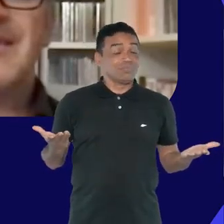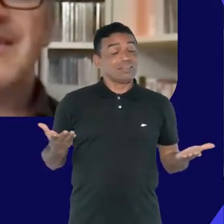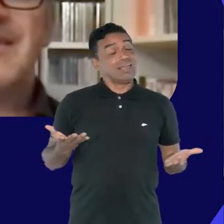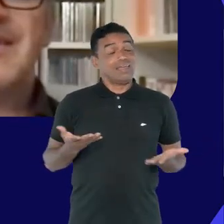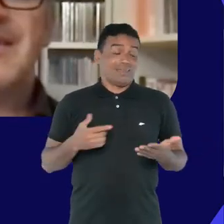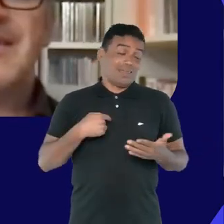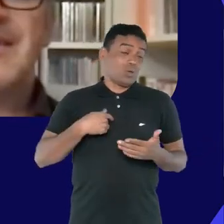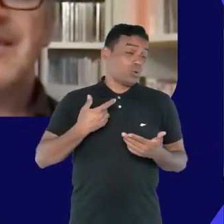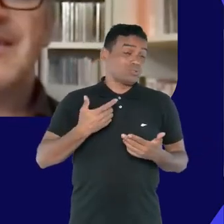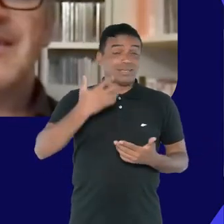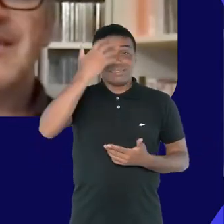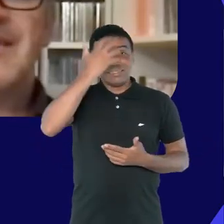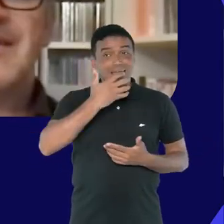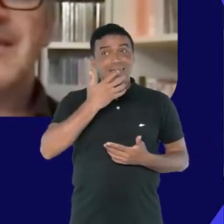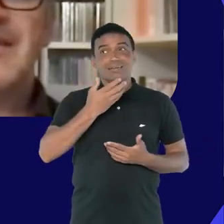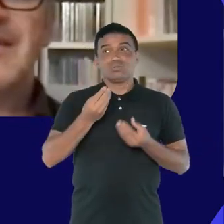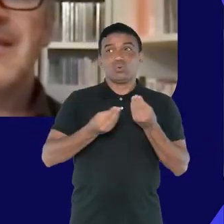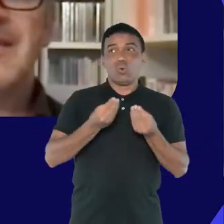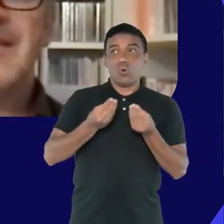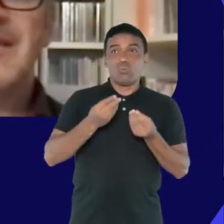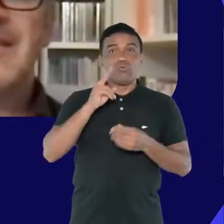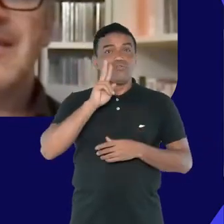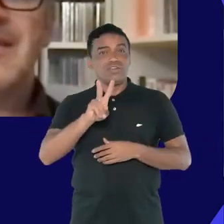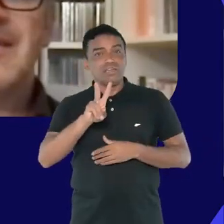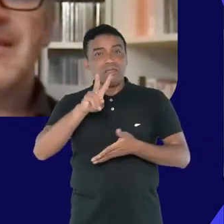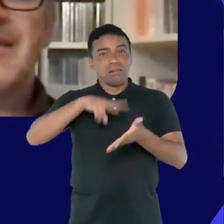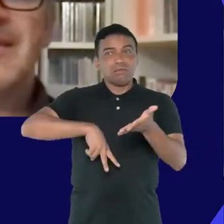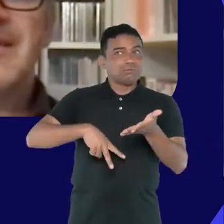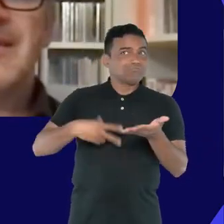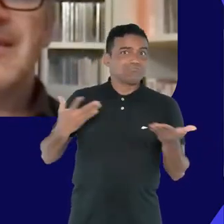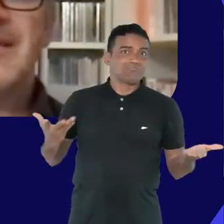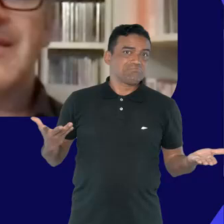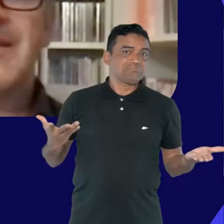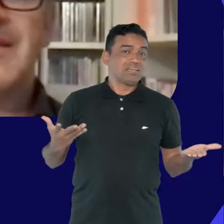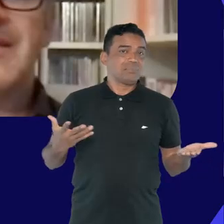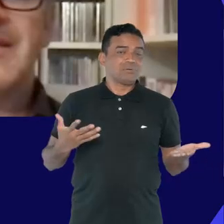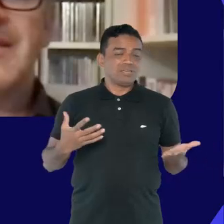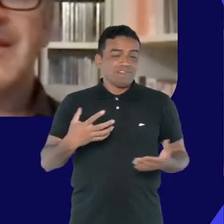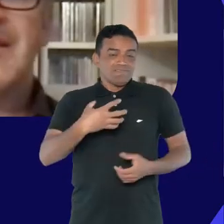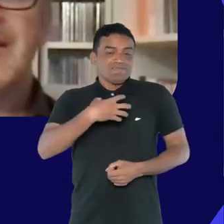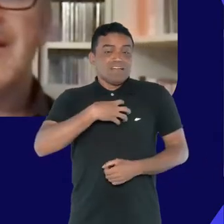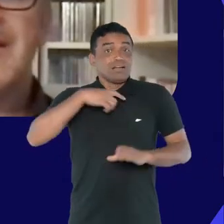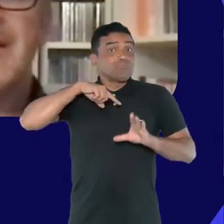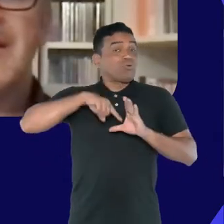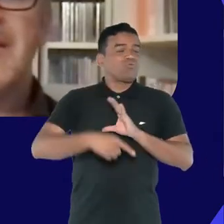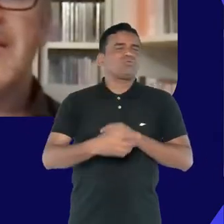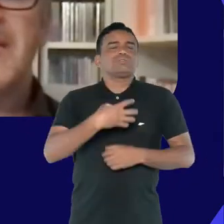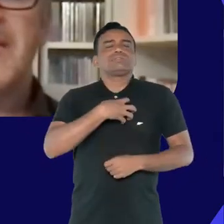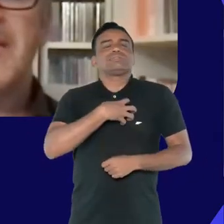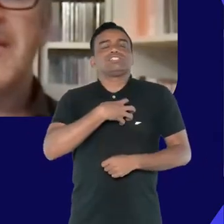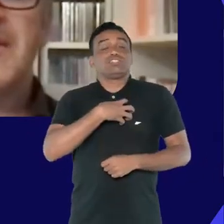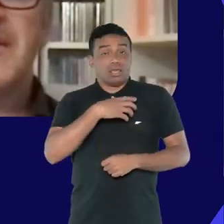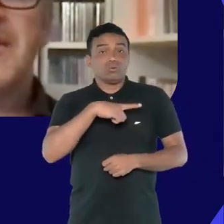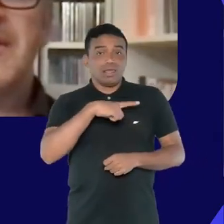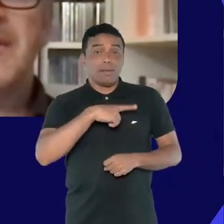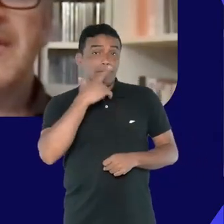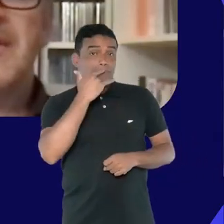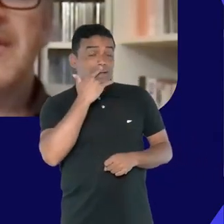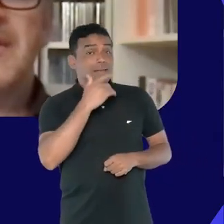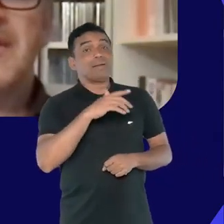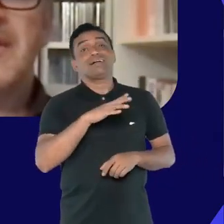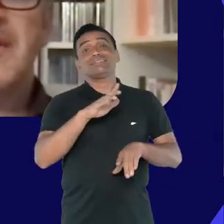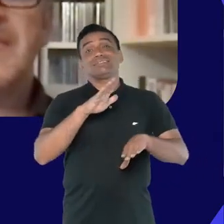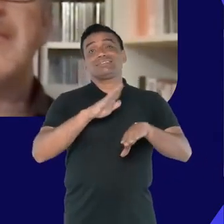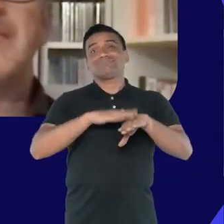eu não sei exatamente onde li, onde eu vi, algo que me tocou muito profundamente, né? Eu ainda tenho meu pai, mas eu perdi a minha